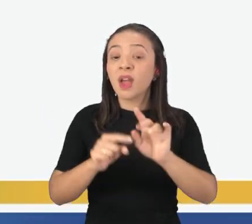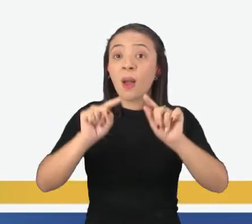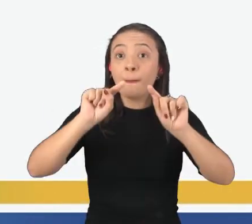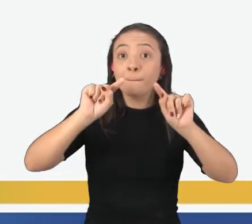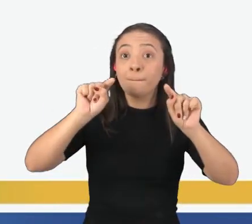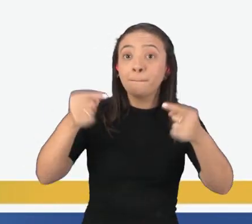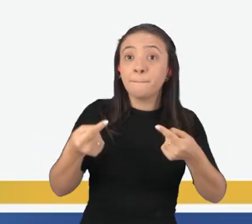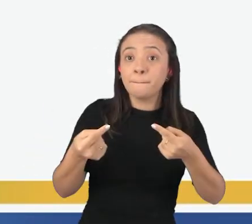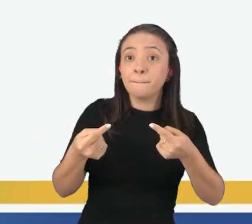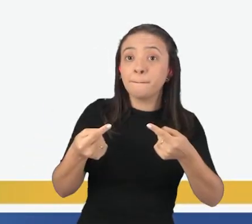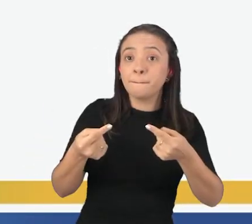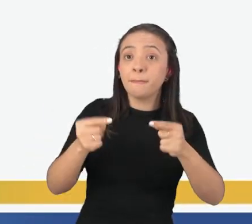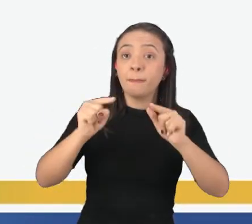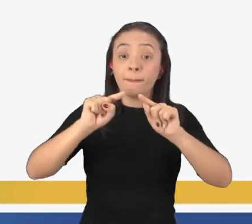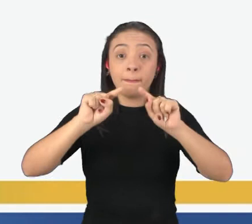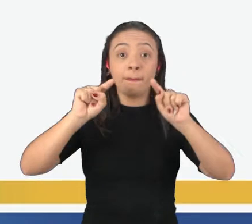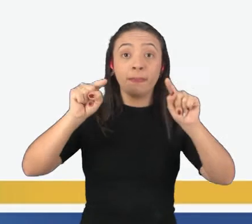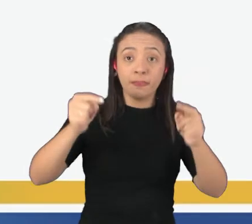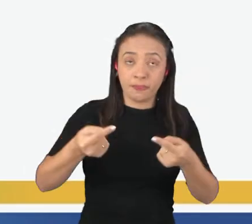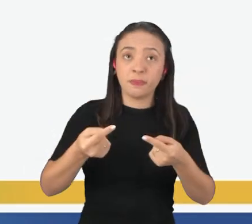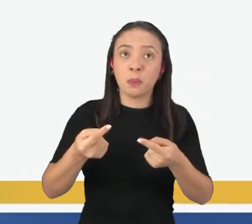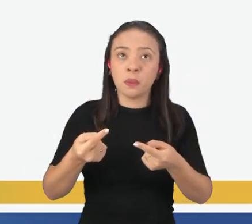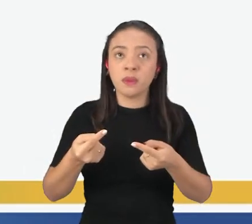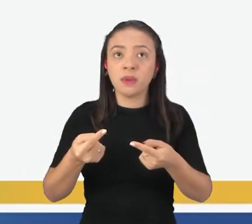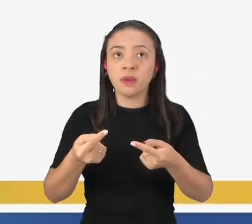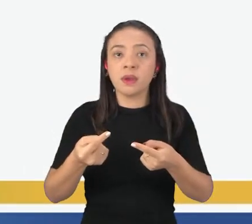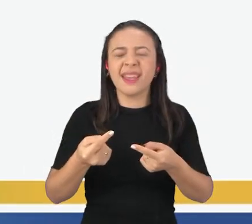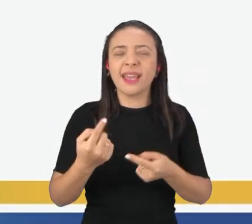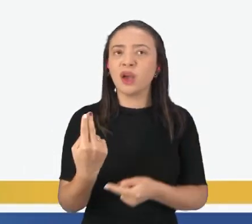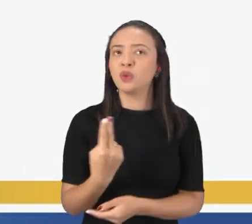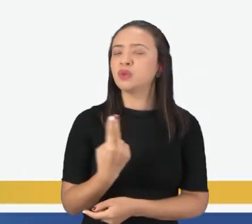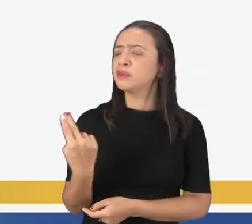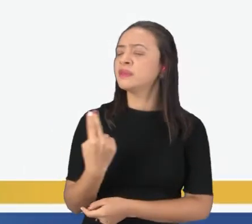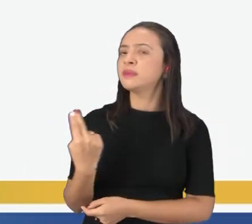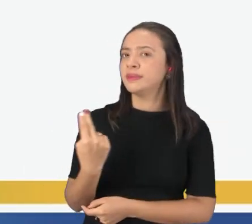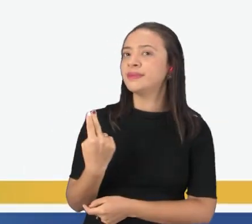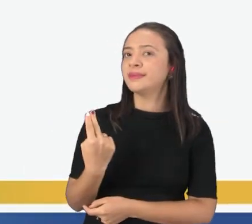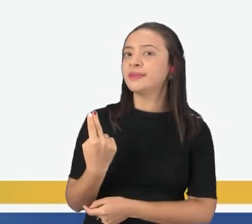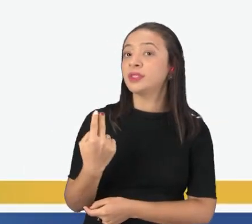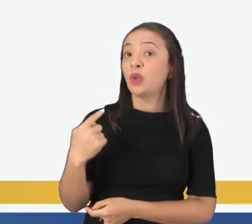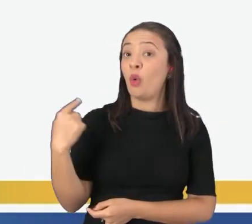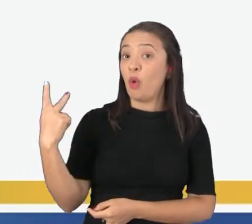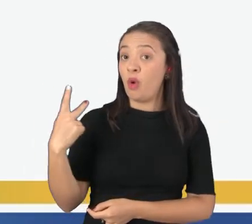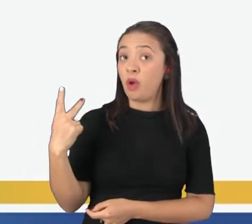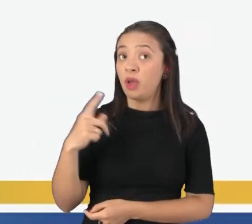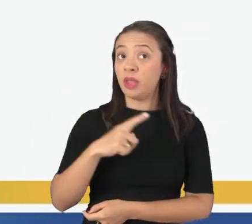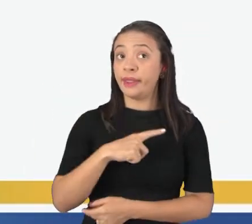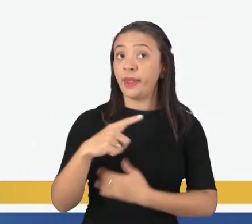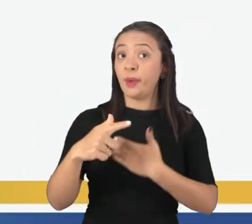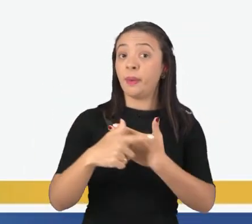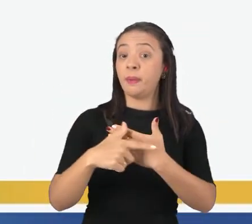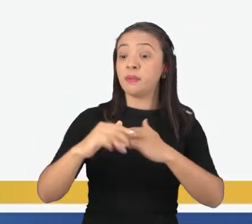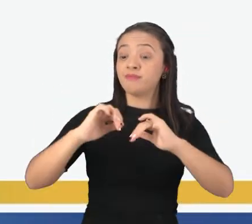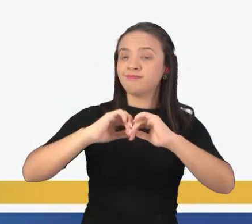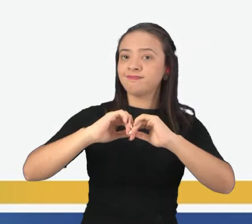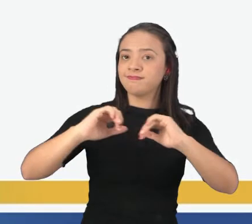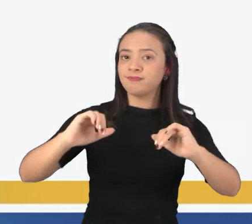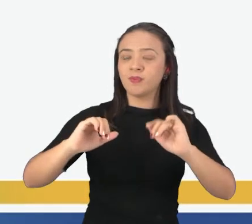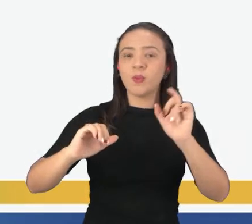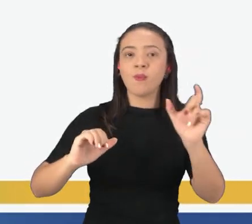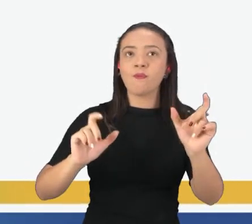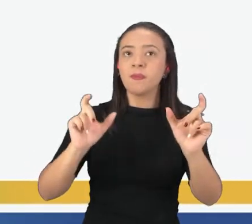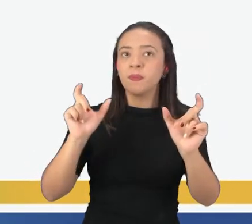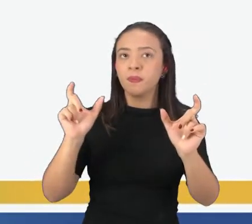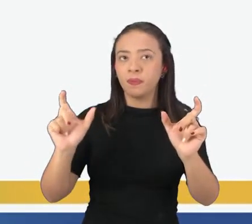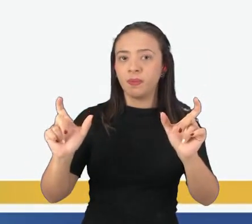Parênteses. Olha esse sinal aí, o parênteses. É o nosso nome. Servimos para separar palavras